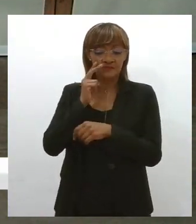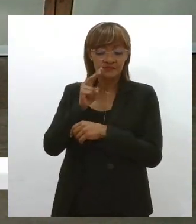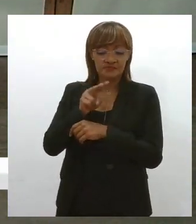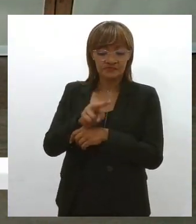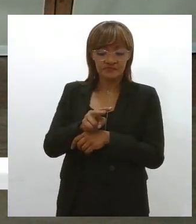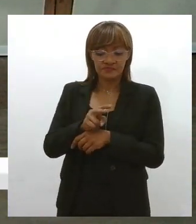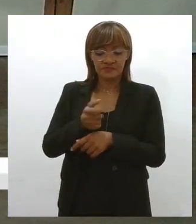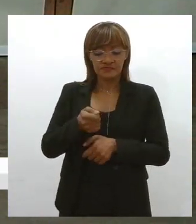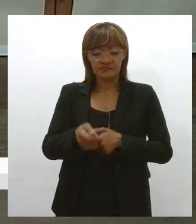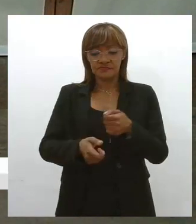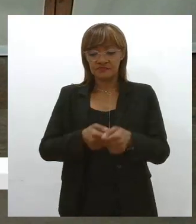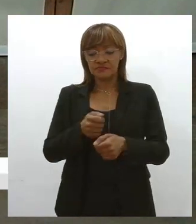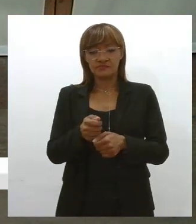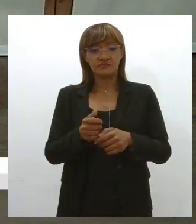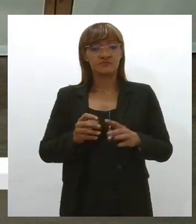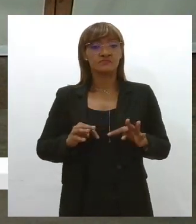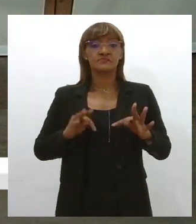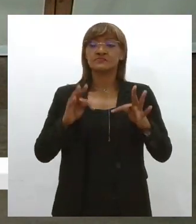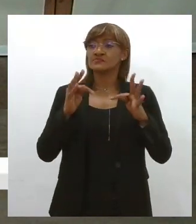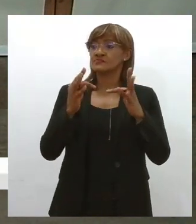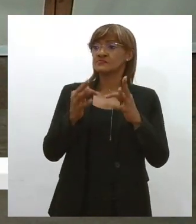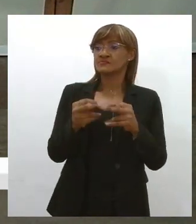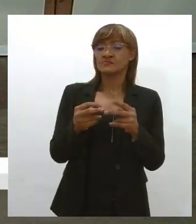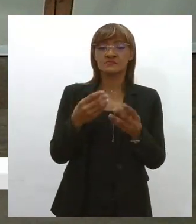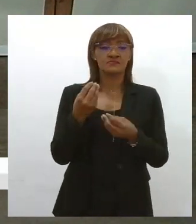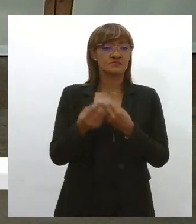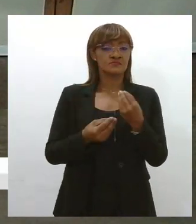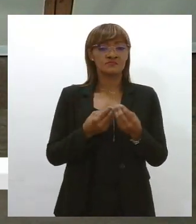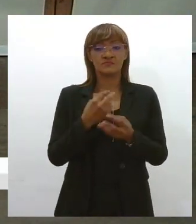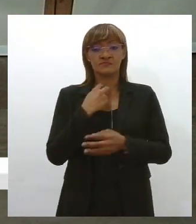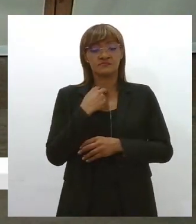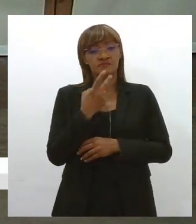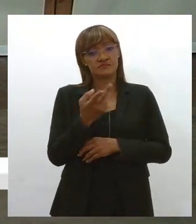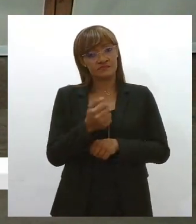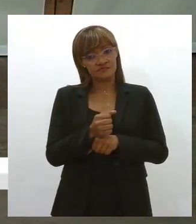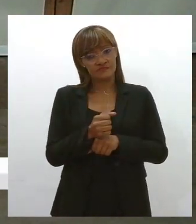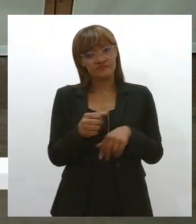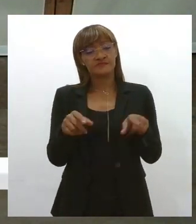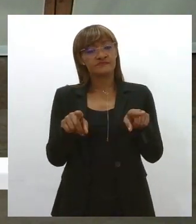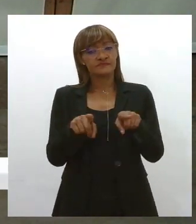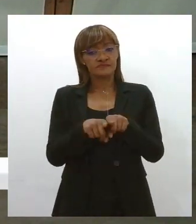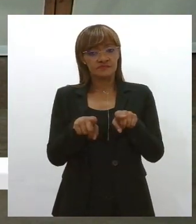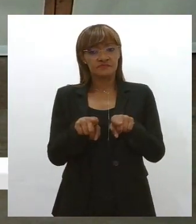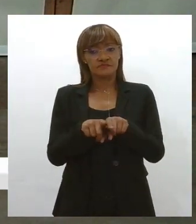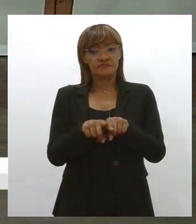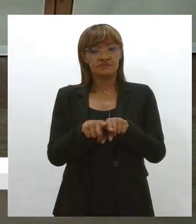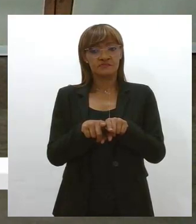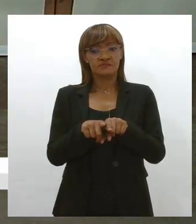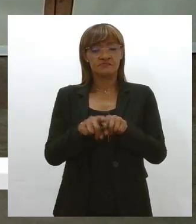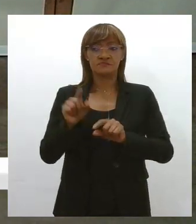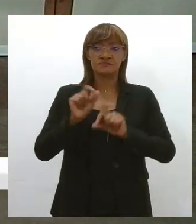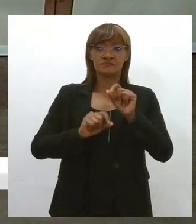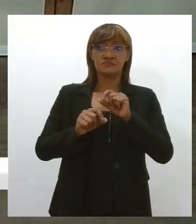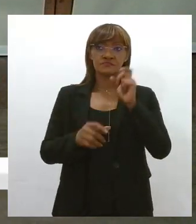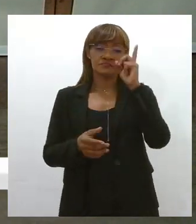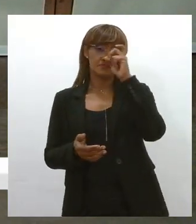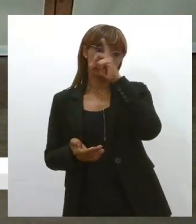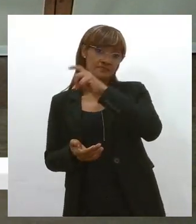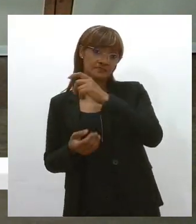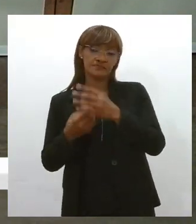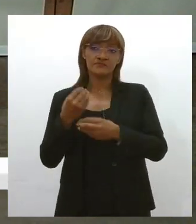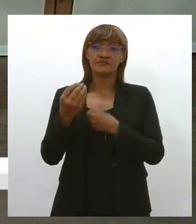Toda essa questão de não poder fazer isso também talvez tenha interferido muito aí em como que essas